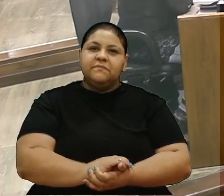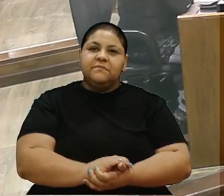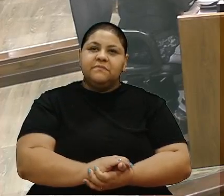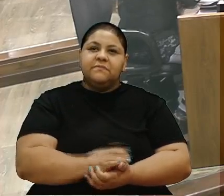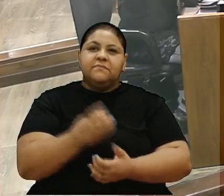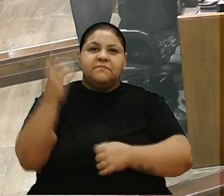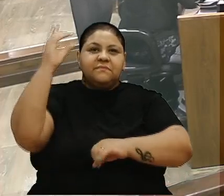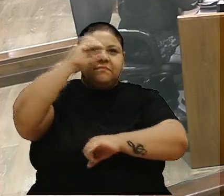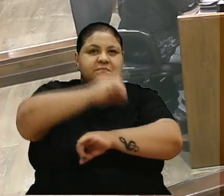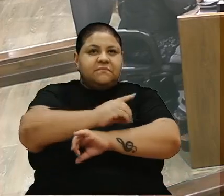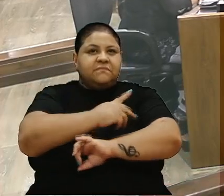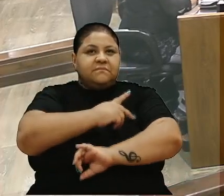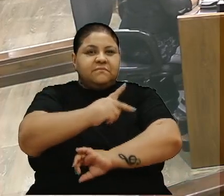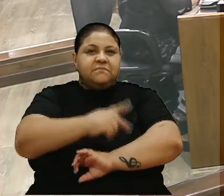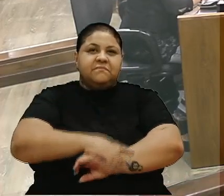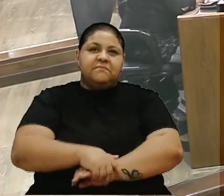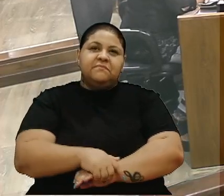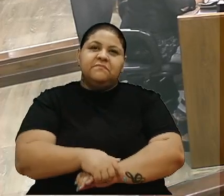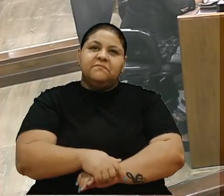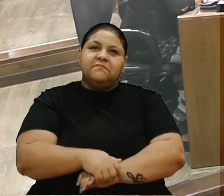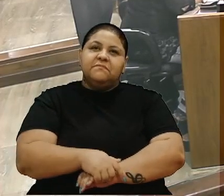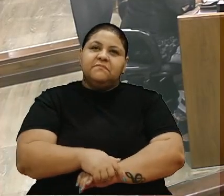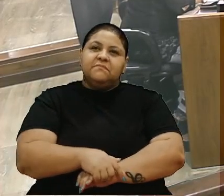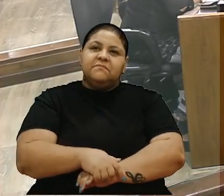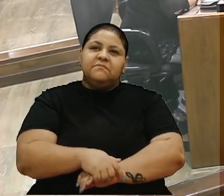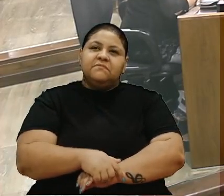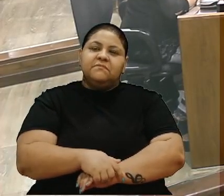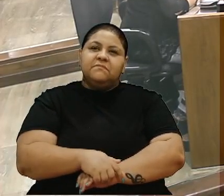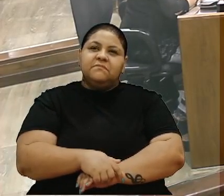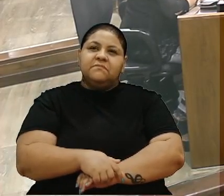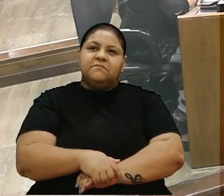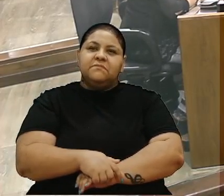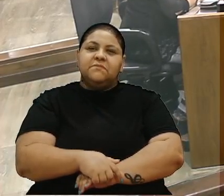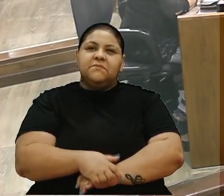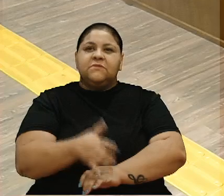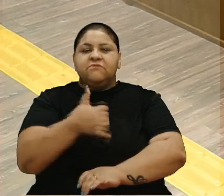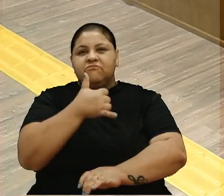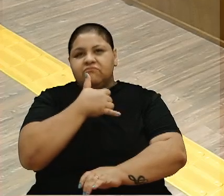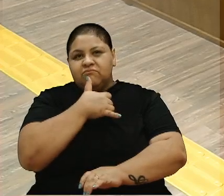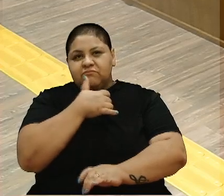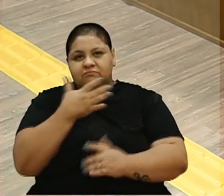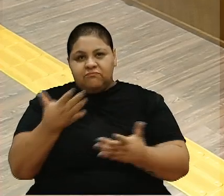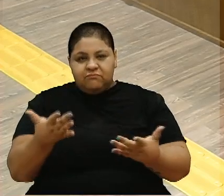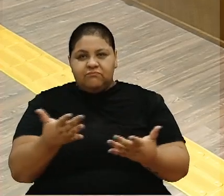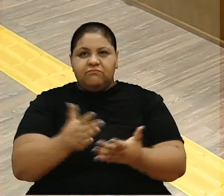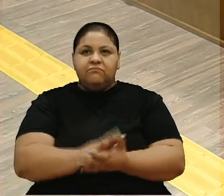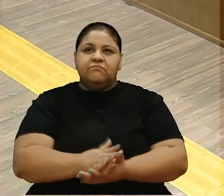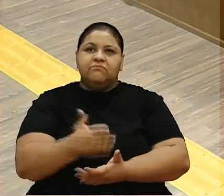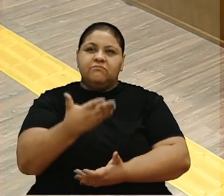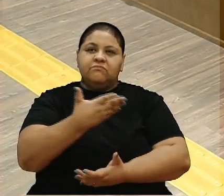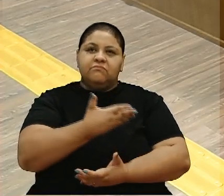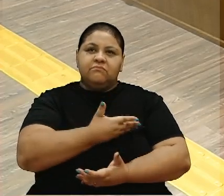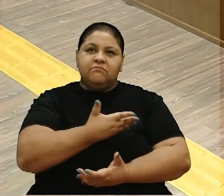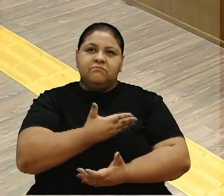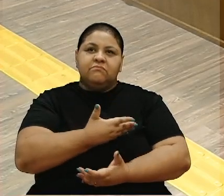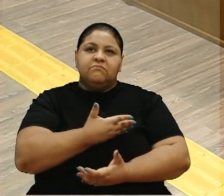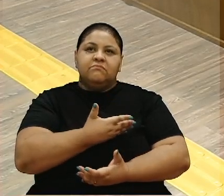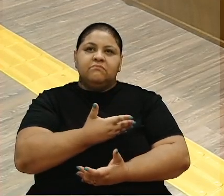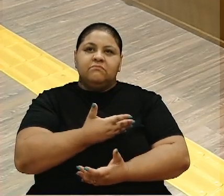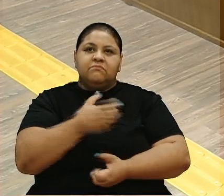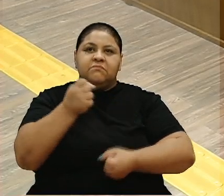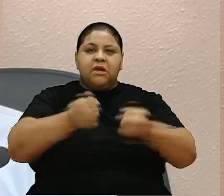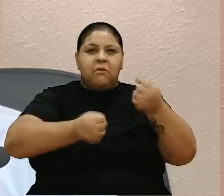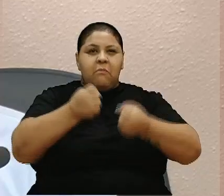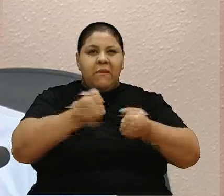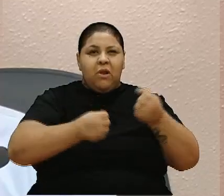Bom dia, presidente. Meu voto de pesar também, meu grande amigo,